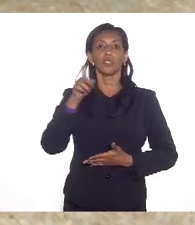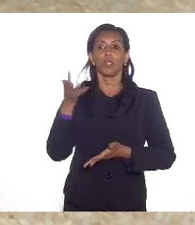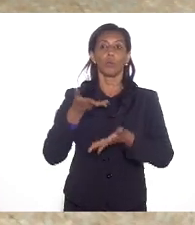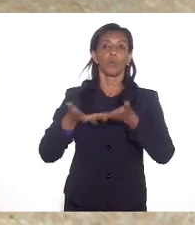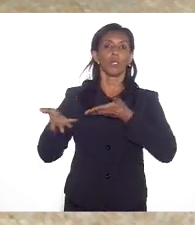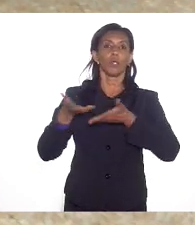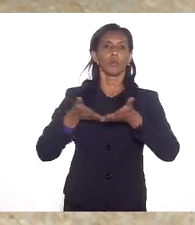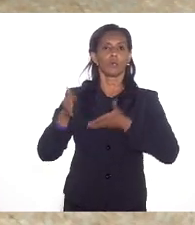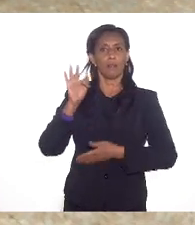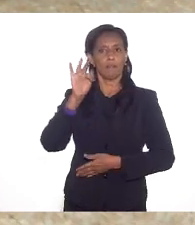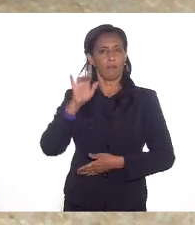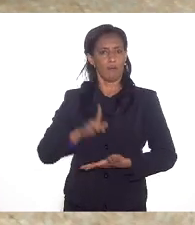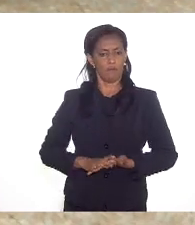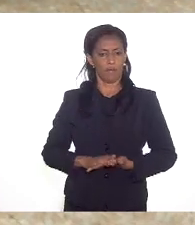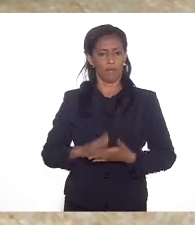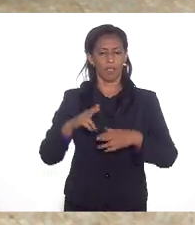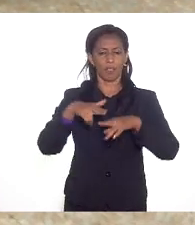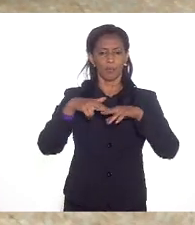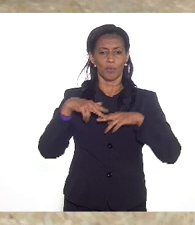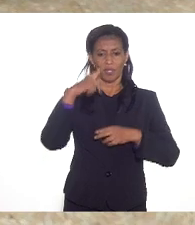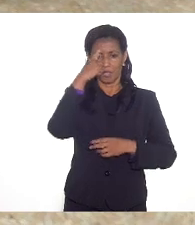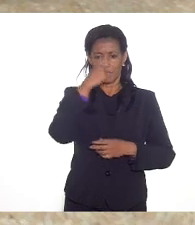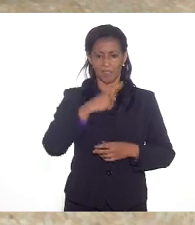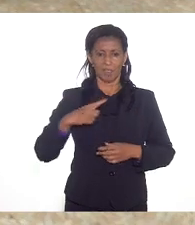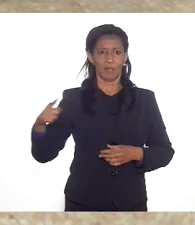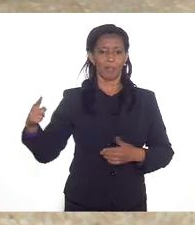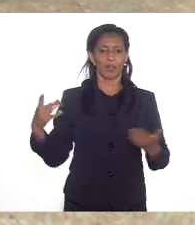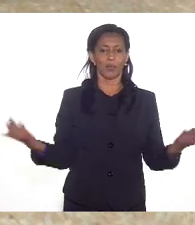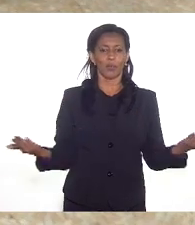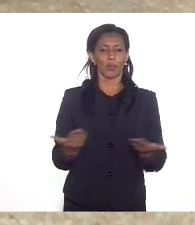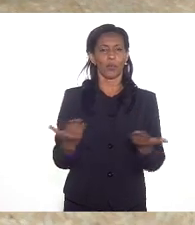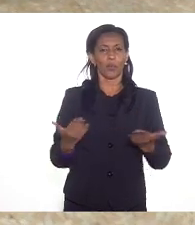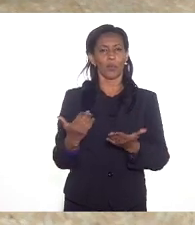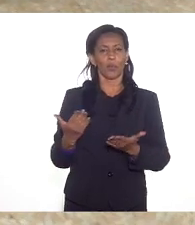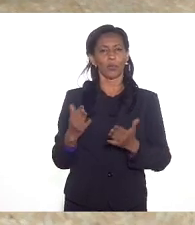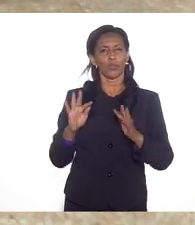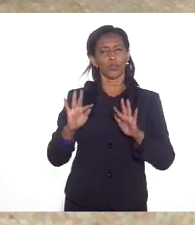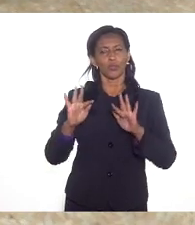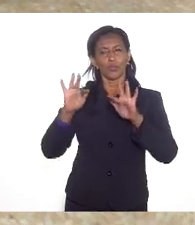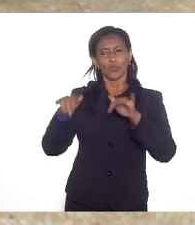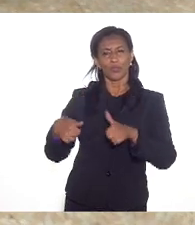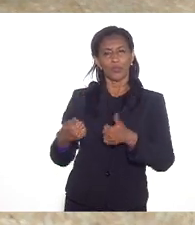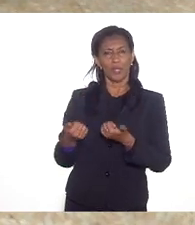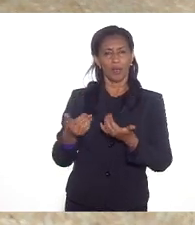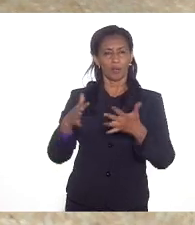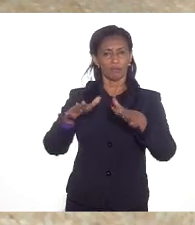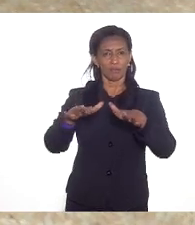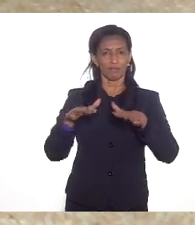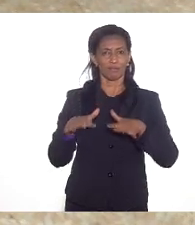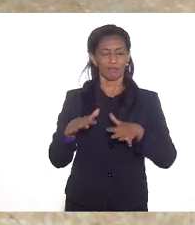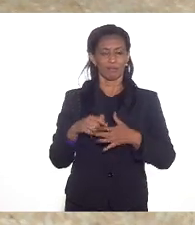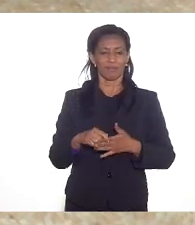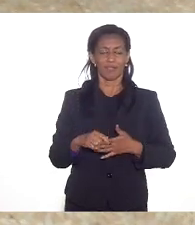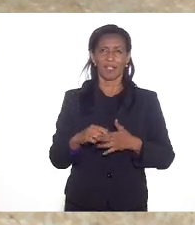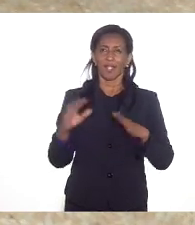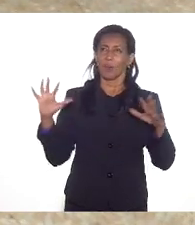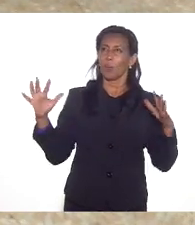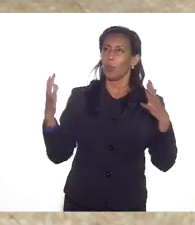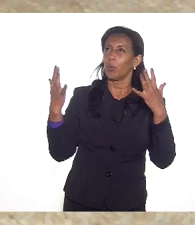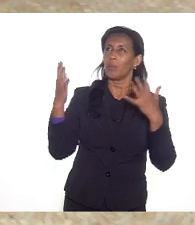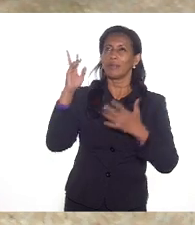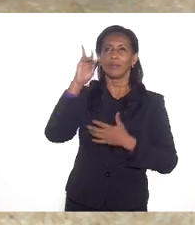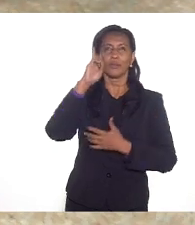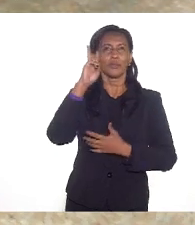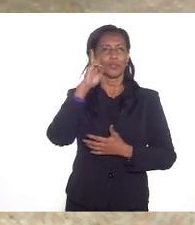negociar a minha fé e por isso essa semana está aqui hoje o último plenário nesse Palácio tão